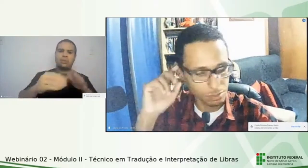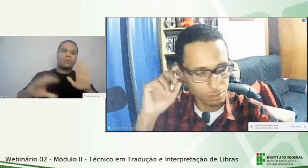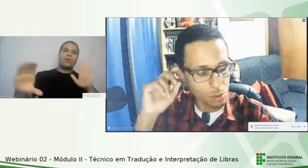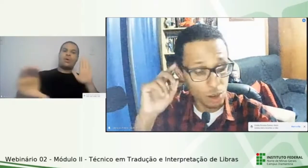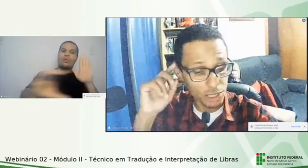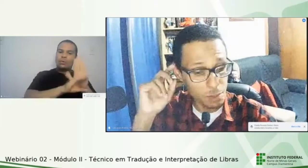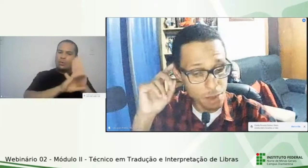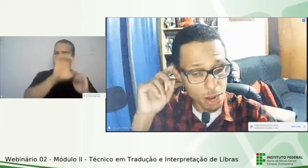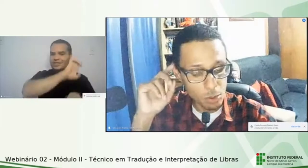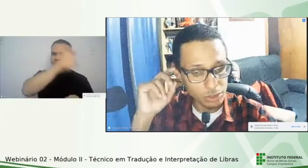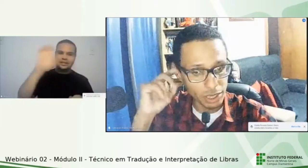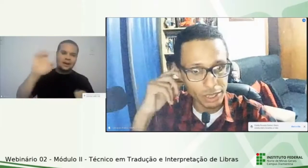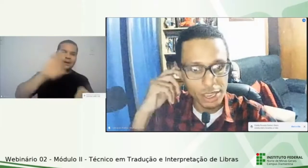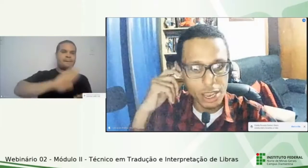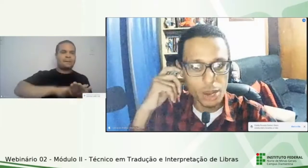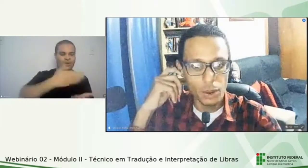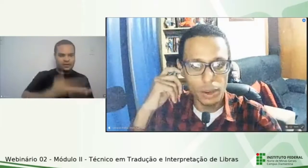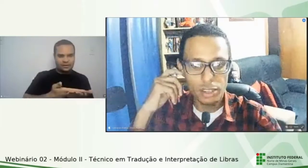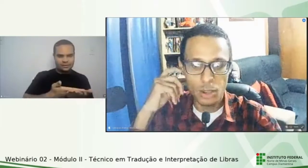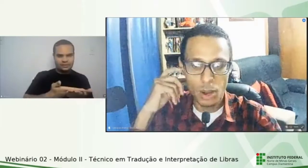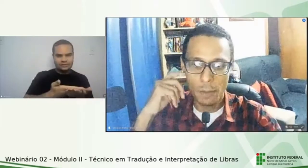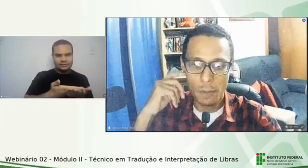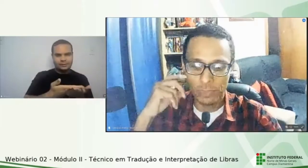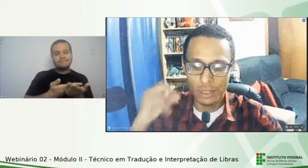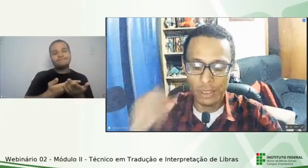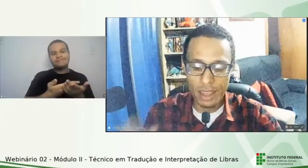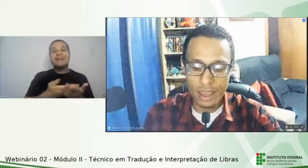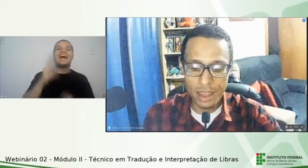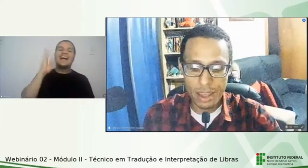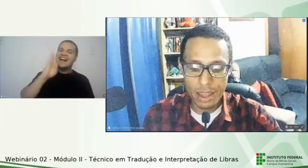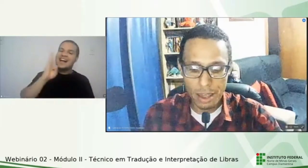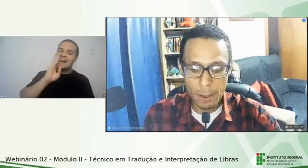Joyce. Ótima pergunta. Olha só,